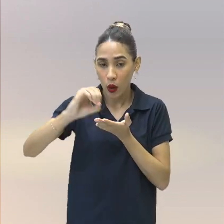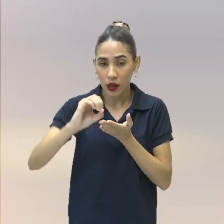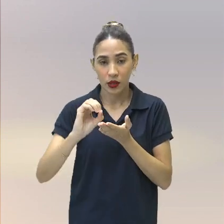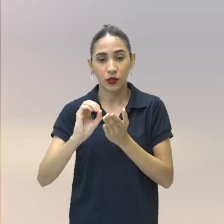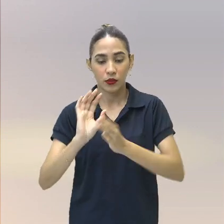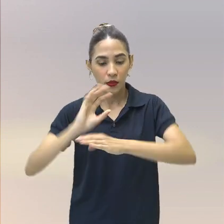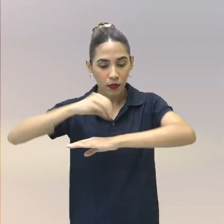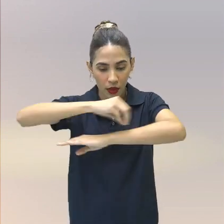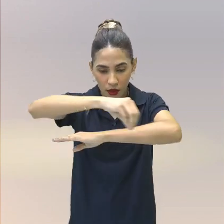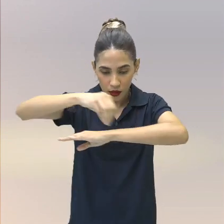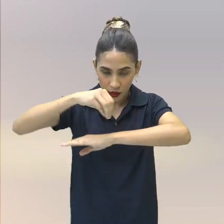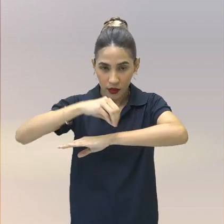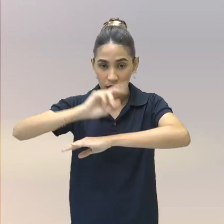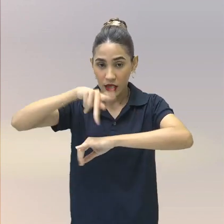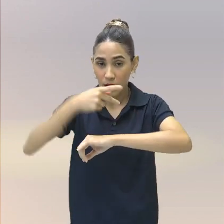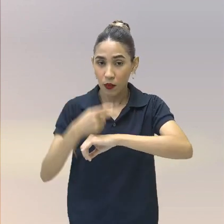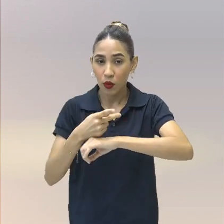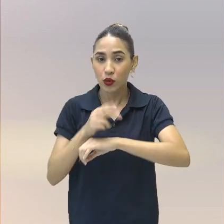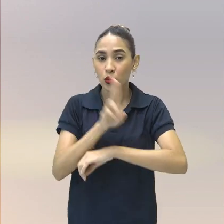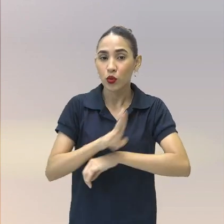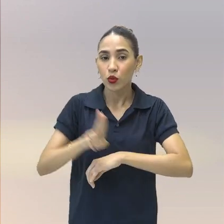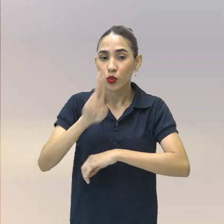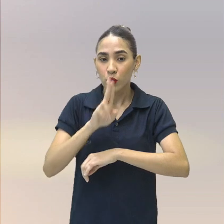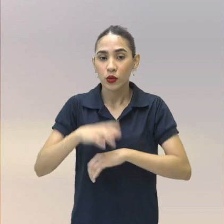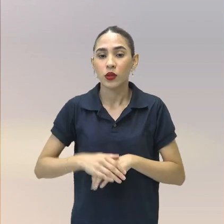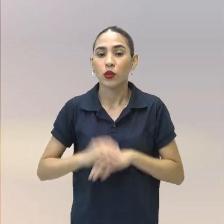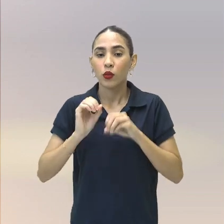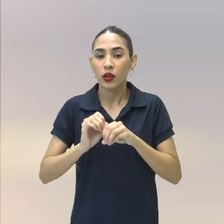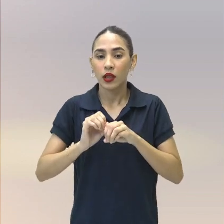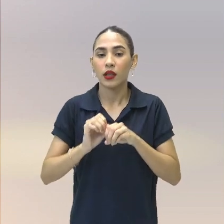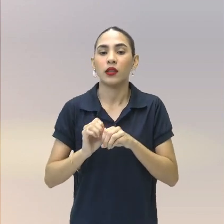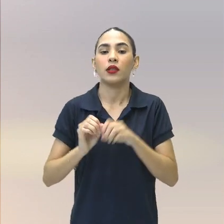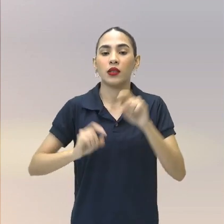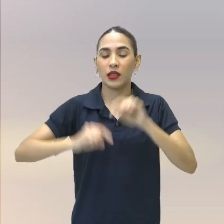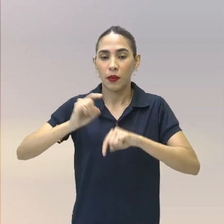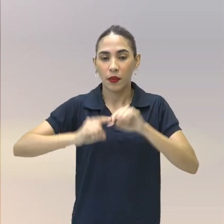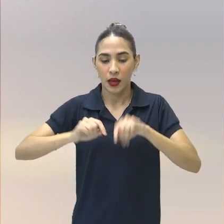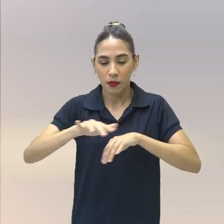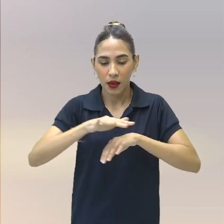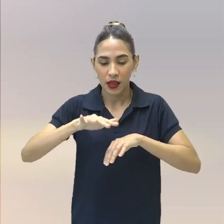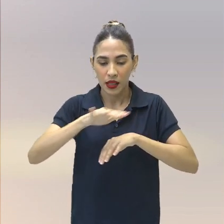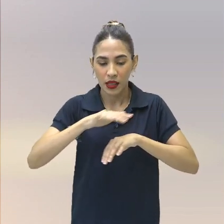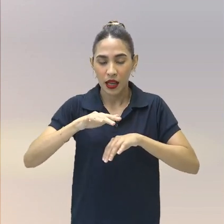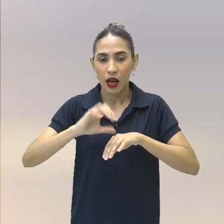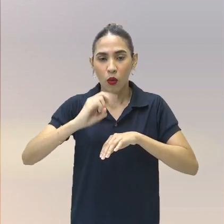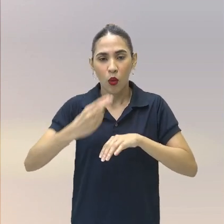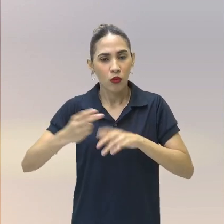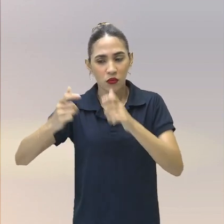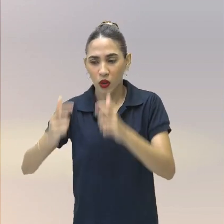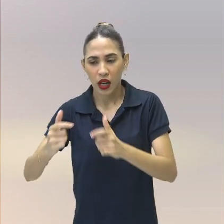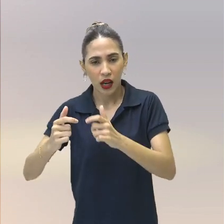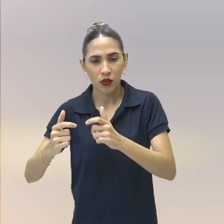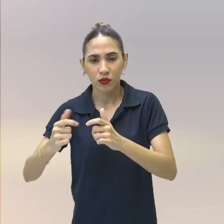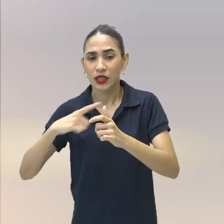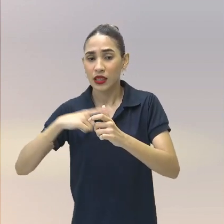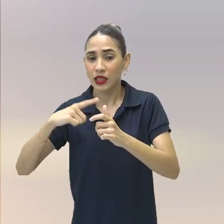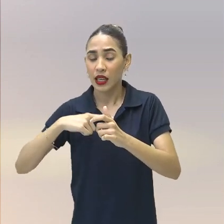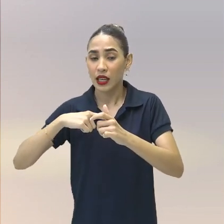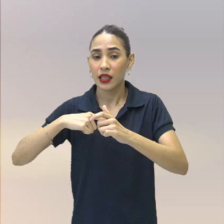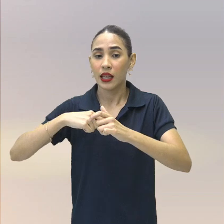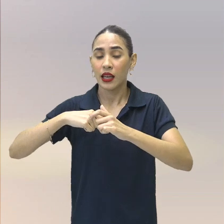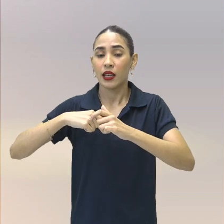gaveta. Posicione a composteira em um espaço do jardim ou pátio, onde haja